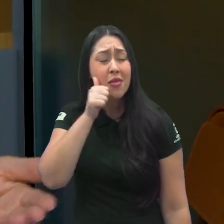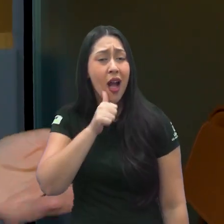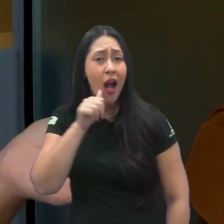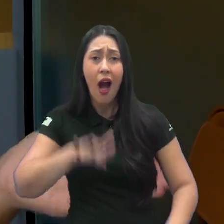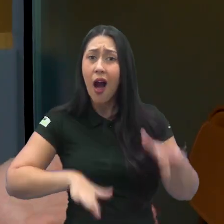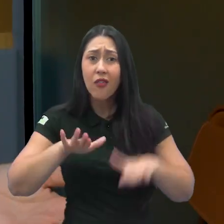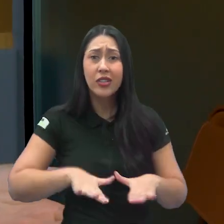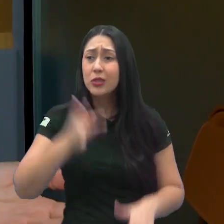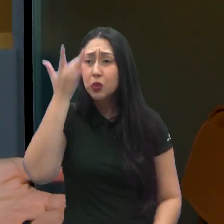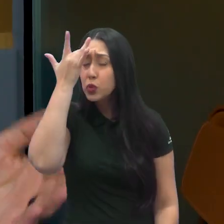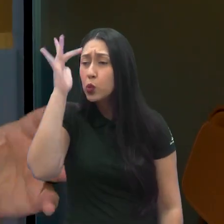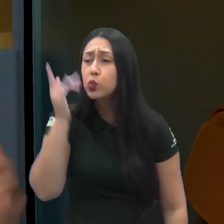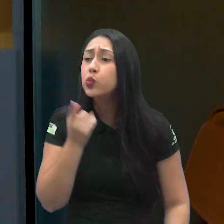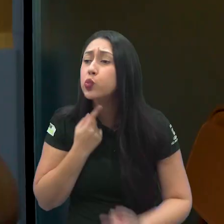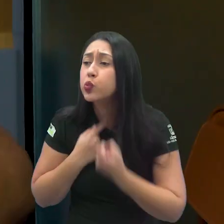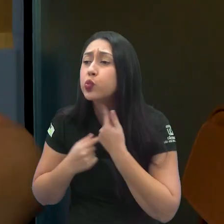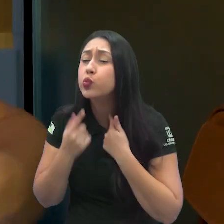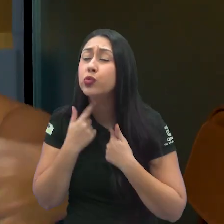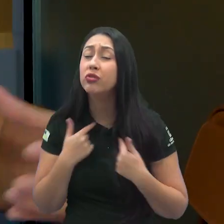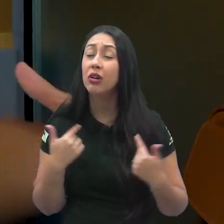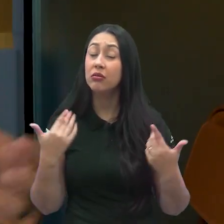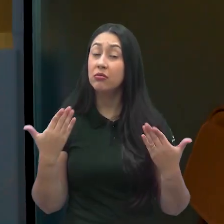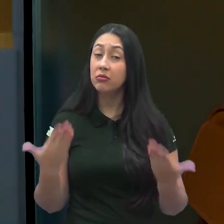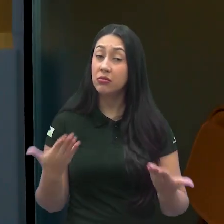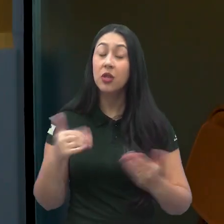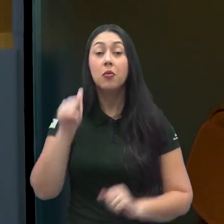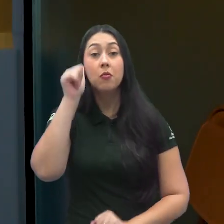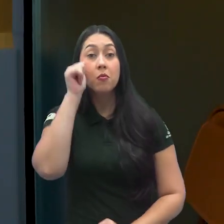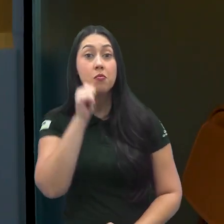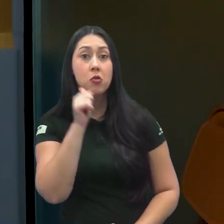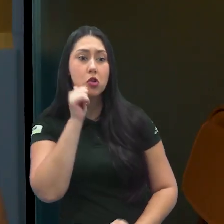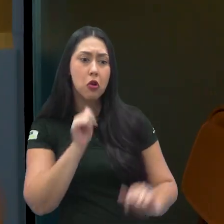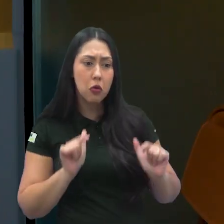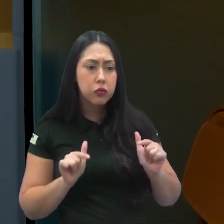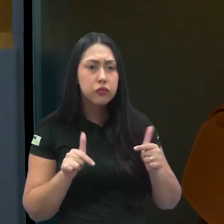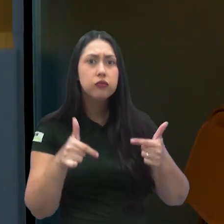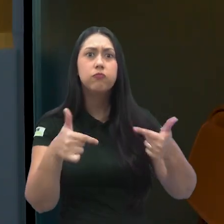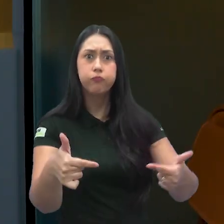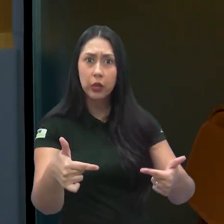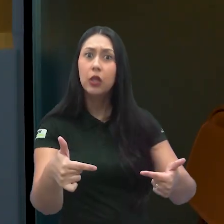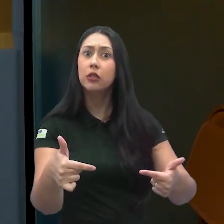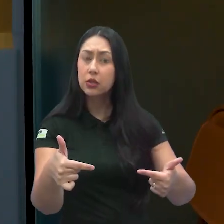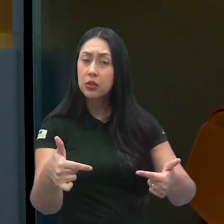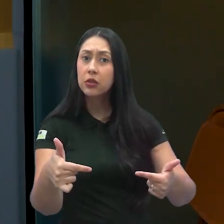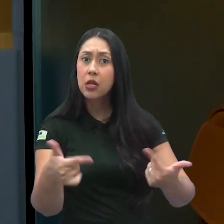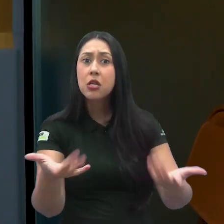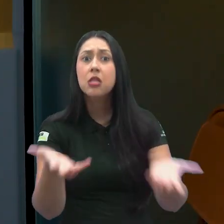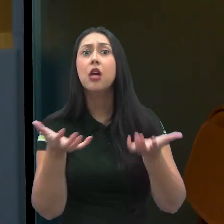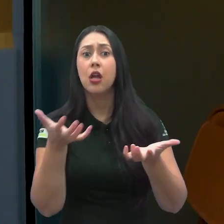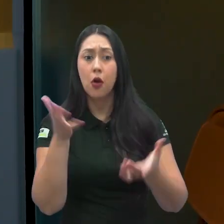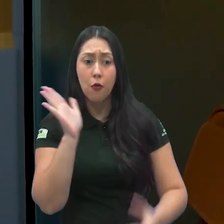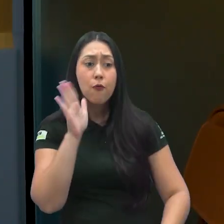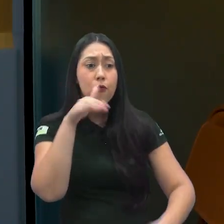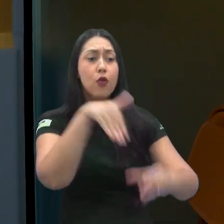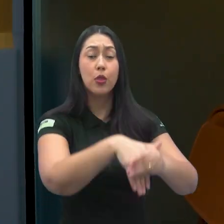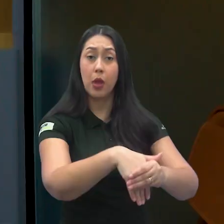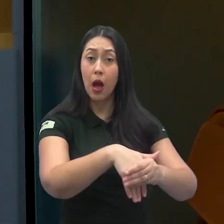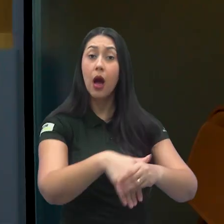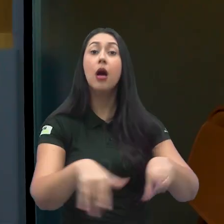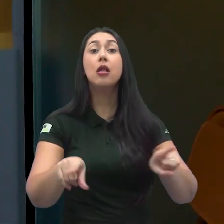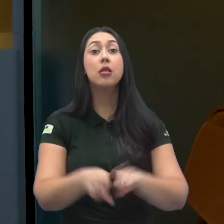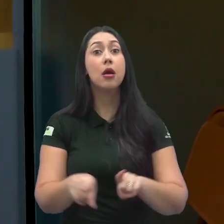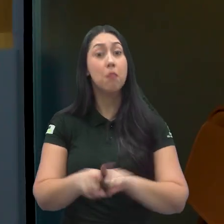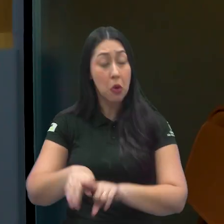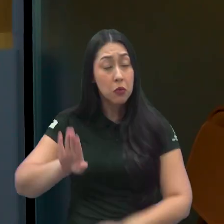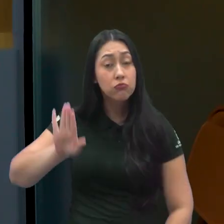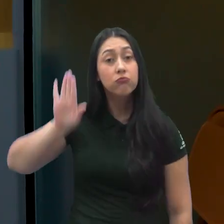direito o que você quer. Então, o movimento das mulheres em favor do voto, né, a favor de